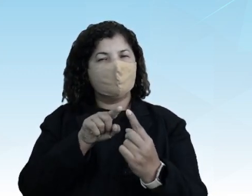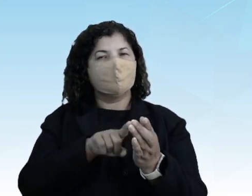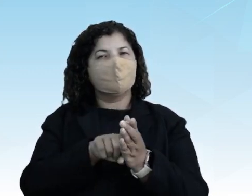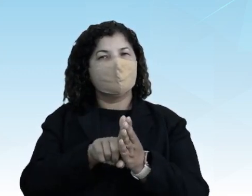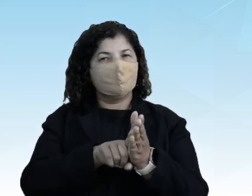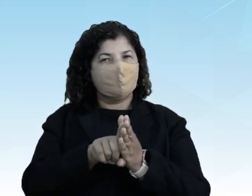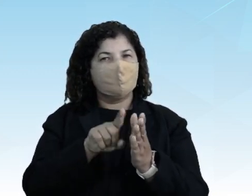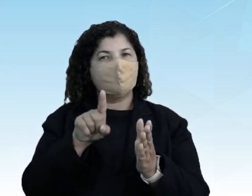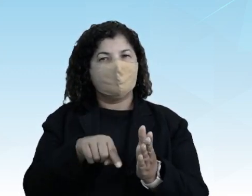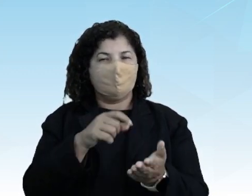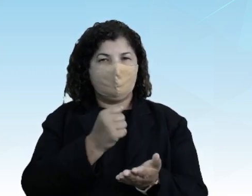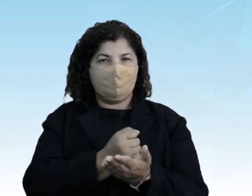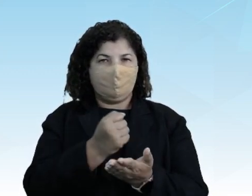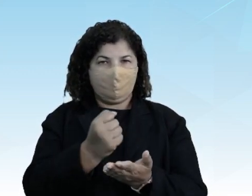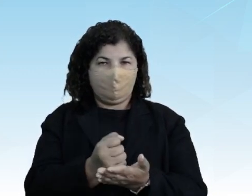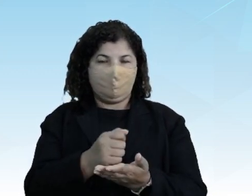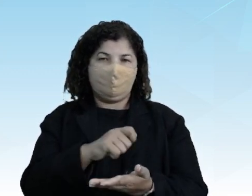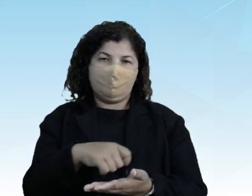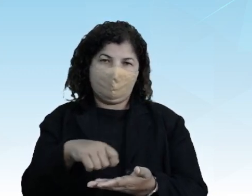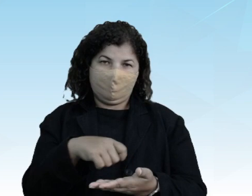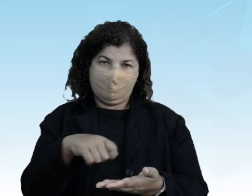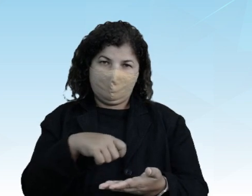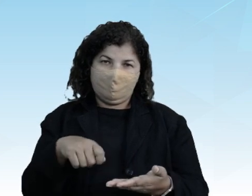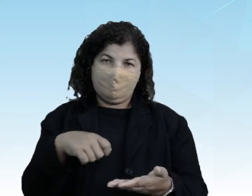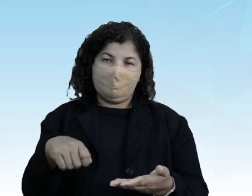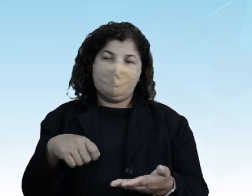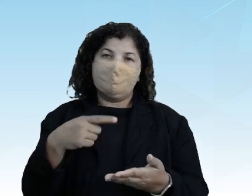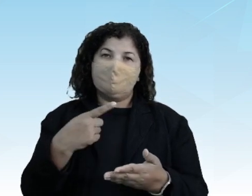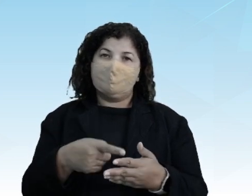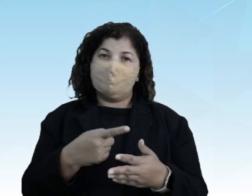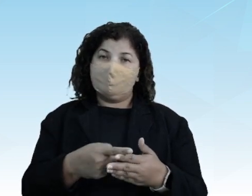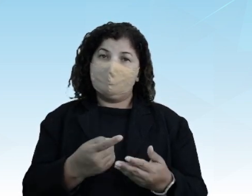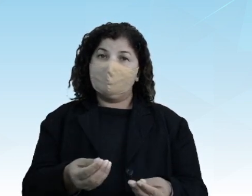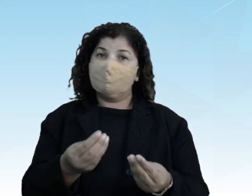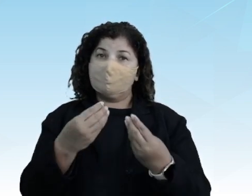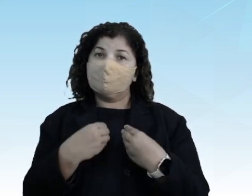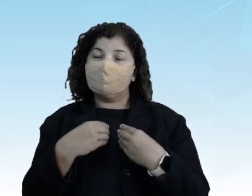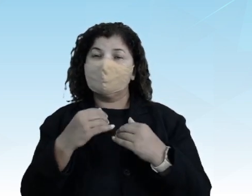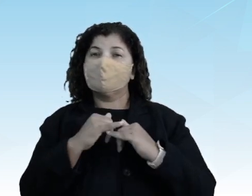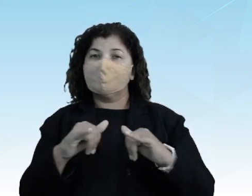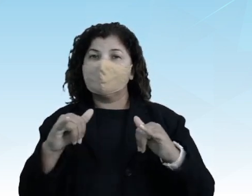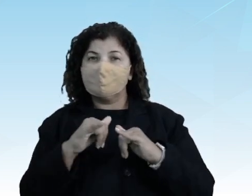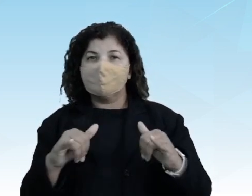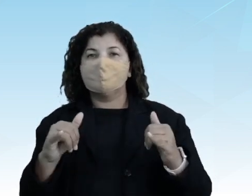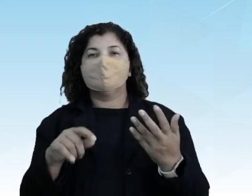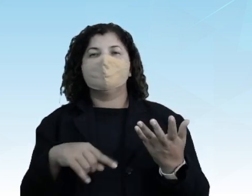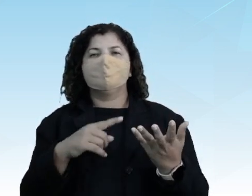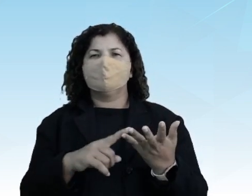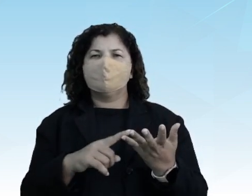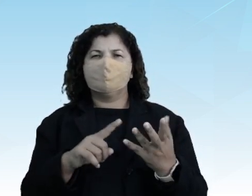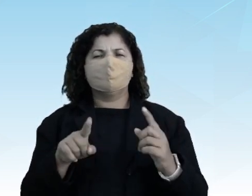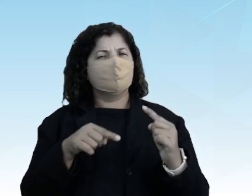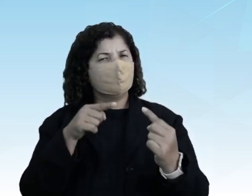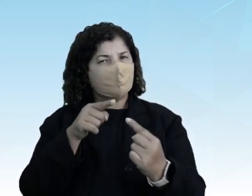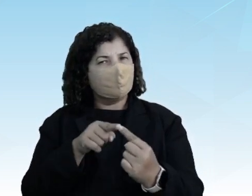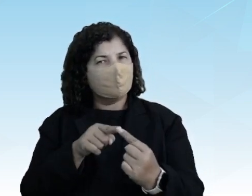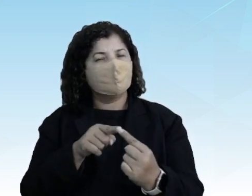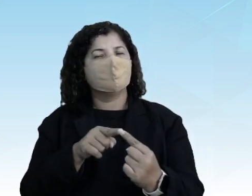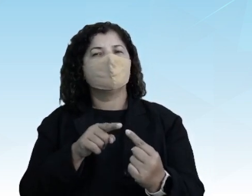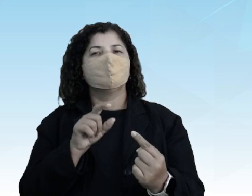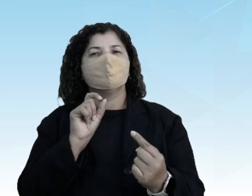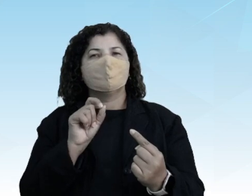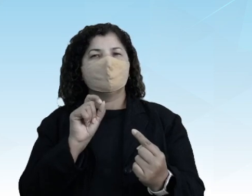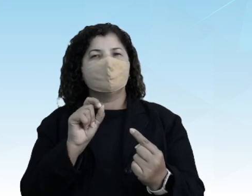eram os documentos escritos, pois eles forneciam o quê? Informações objetivas sobre